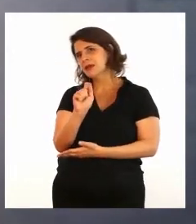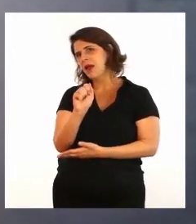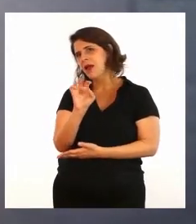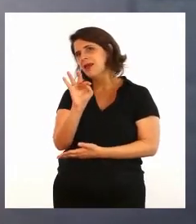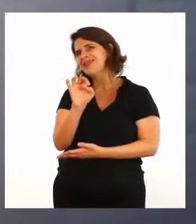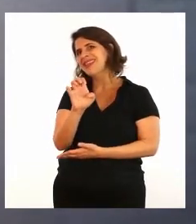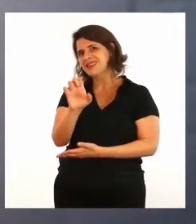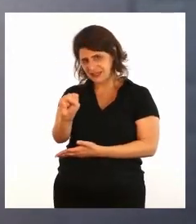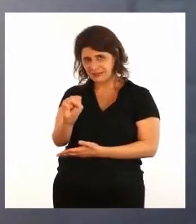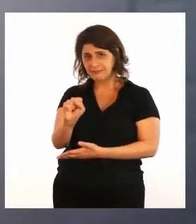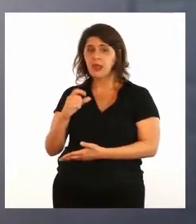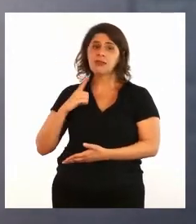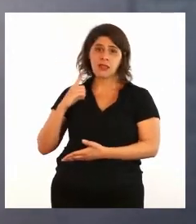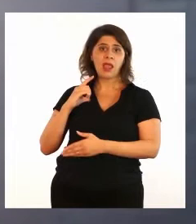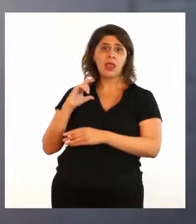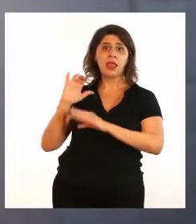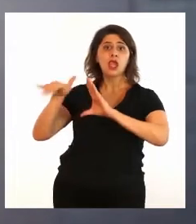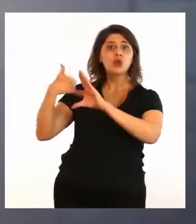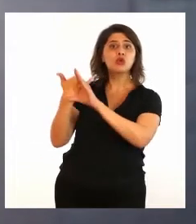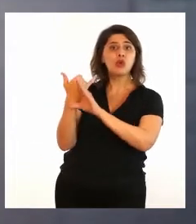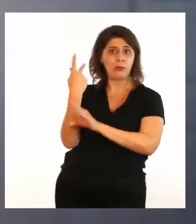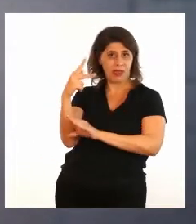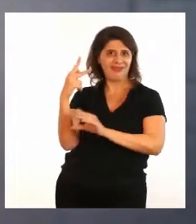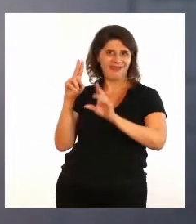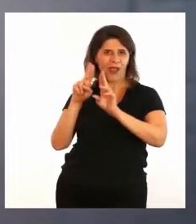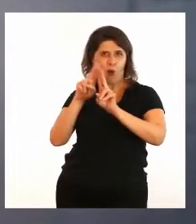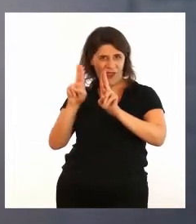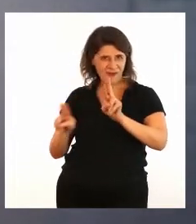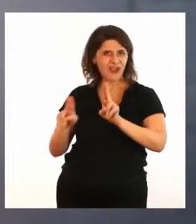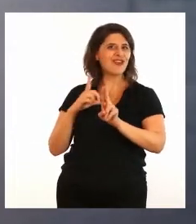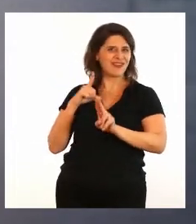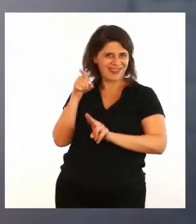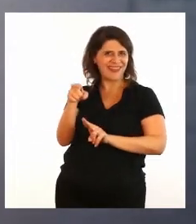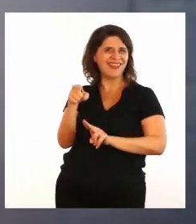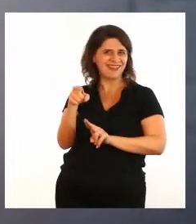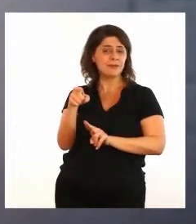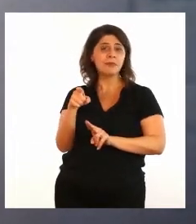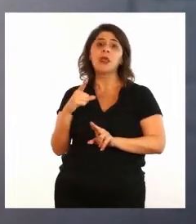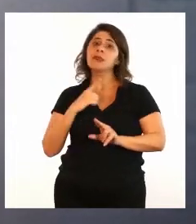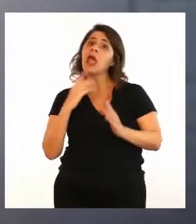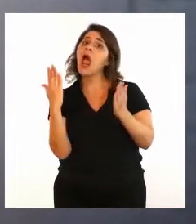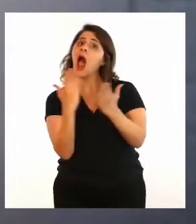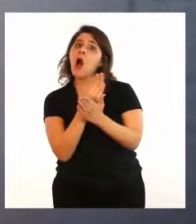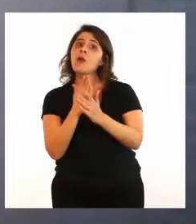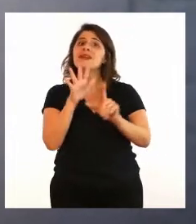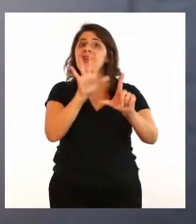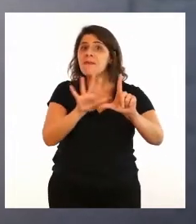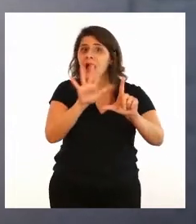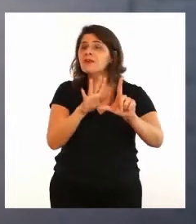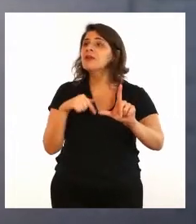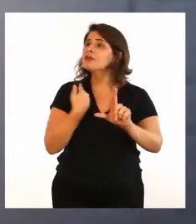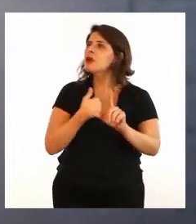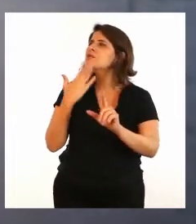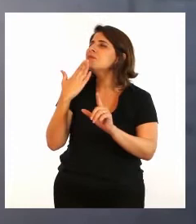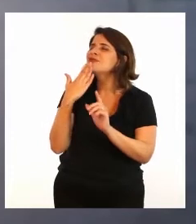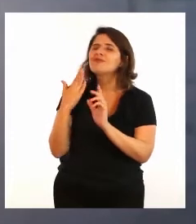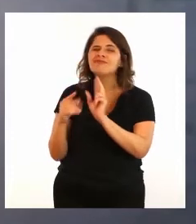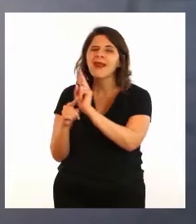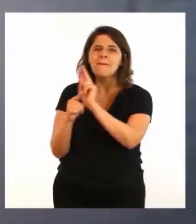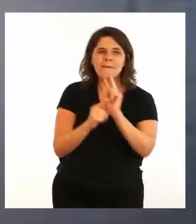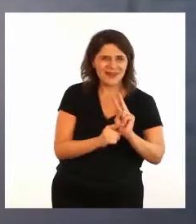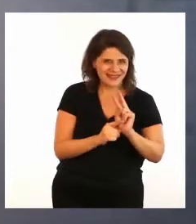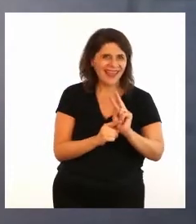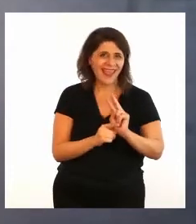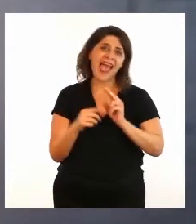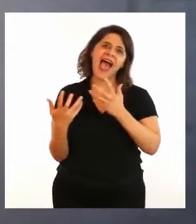UFRJ. E algumas imagens desse documentário, inclusive, foram cedidas gentilmente pelos